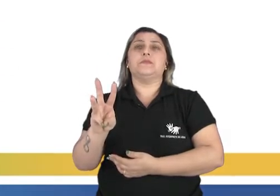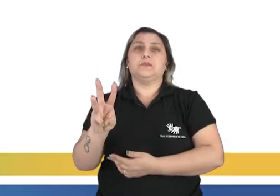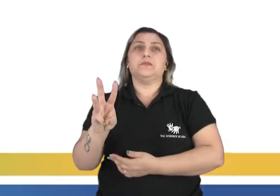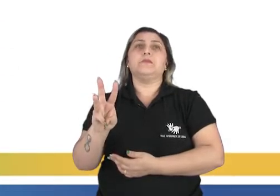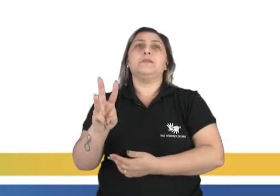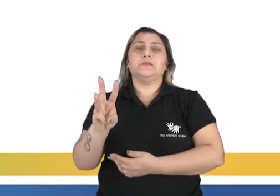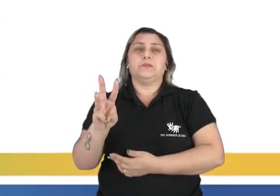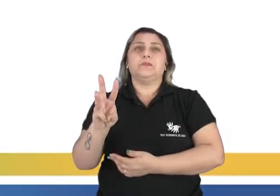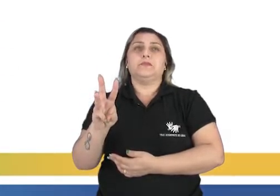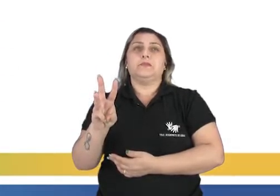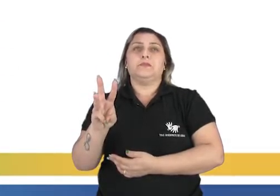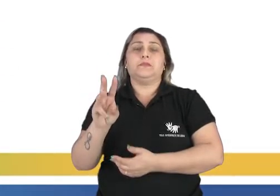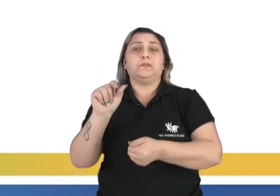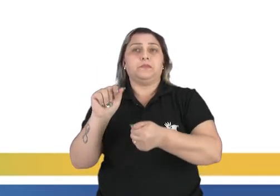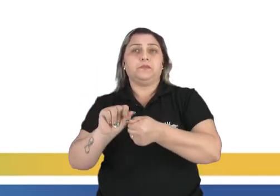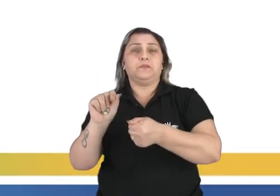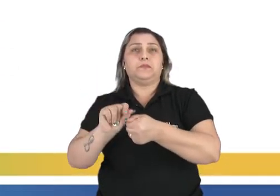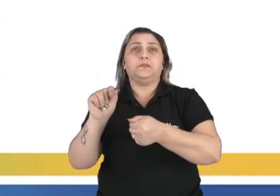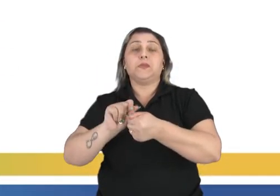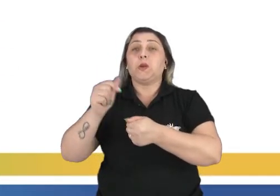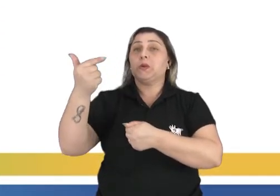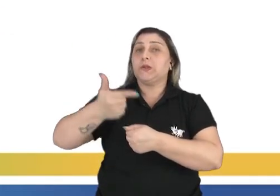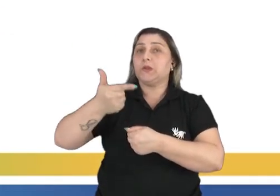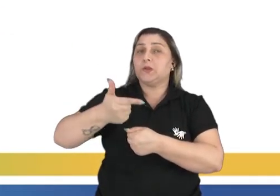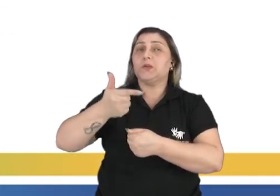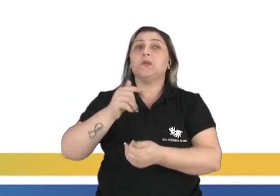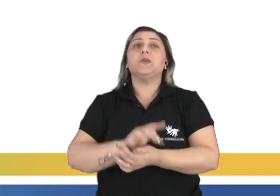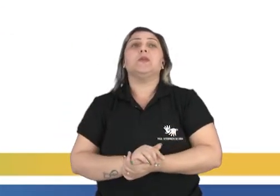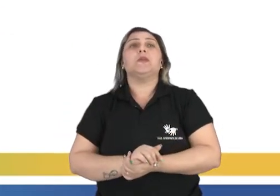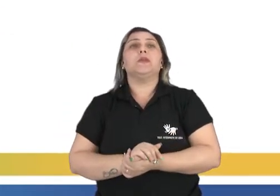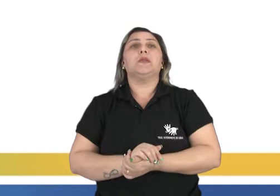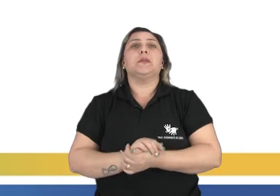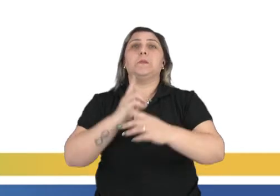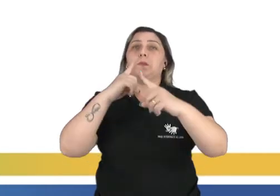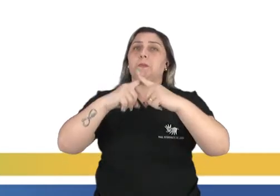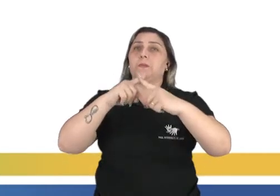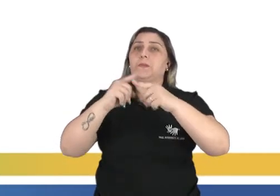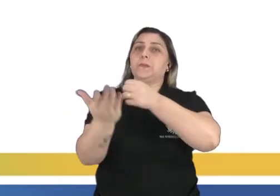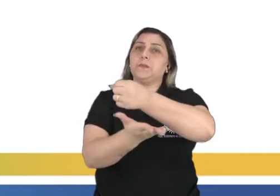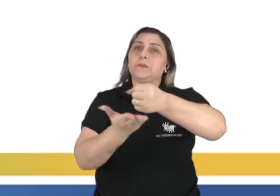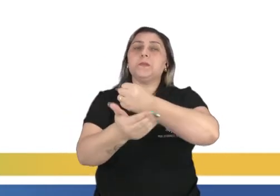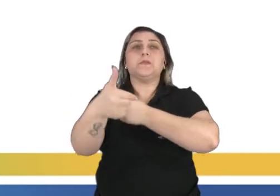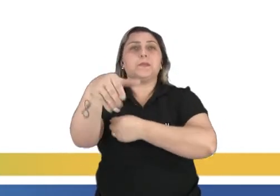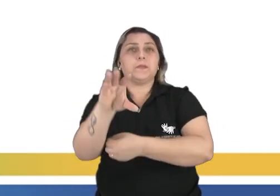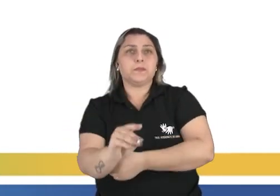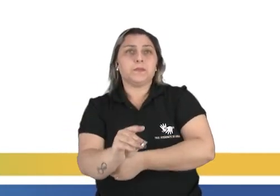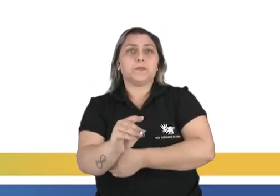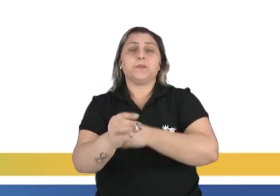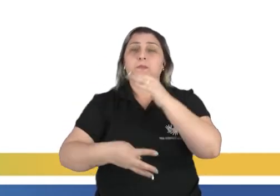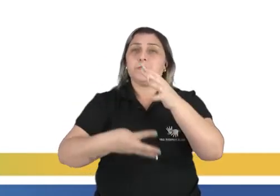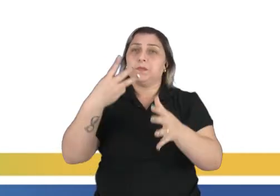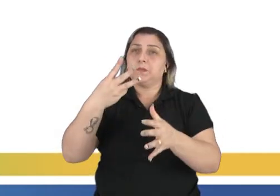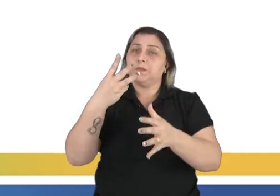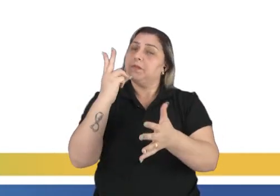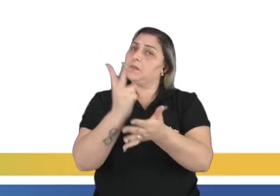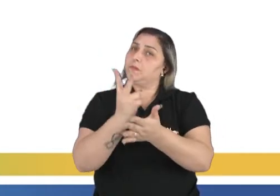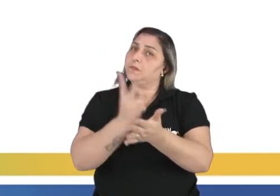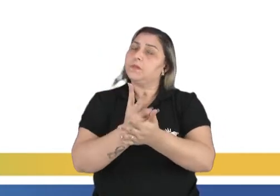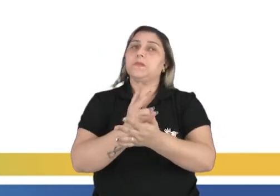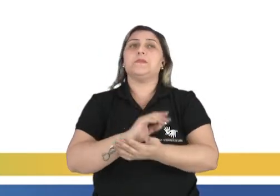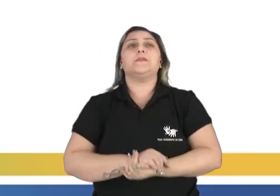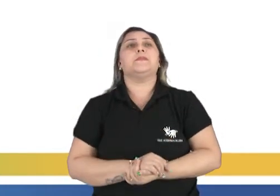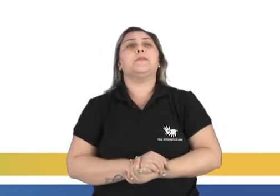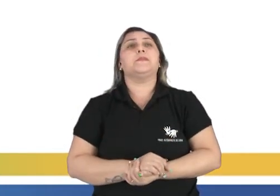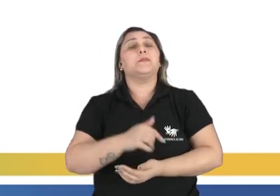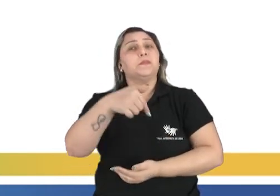3. Fiz o primeiro passo, vamos para o segundo. O segundo passo é o quê? Vamos multiplicar a base 10 3 vezes ela mesma.